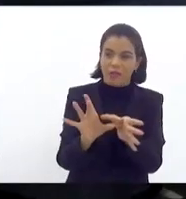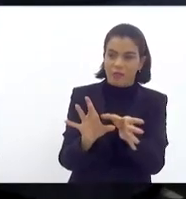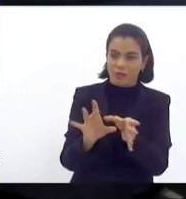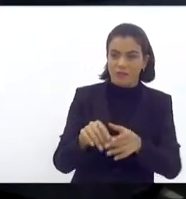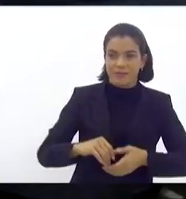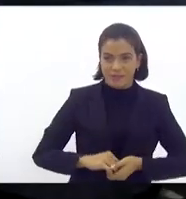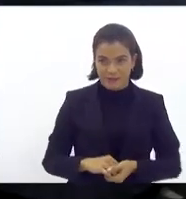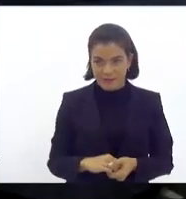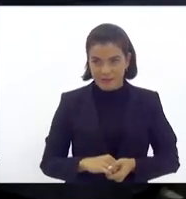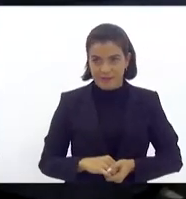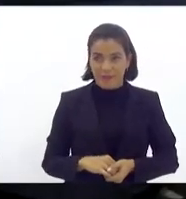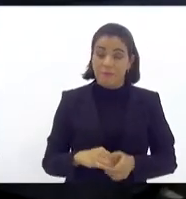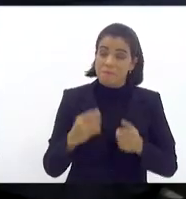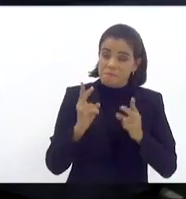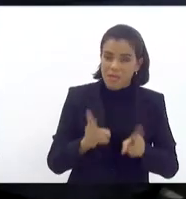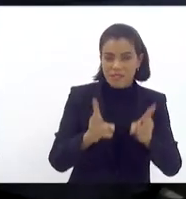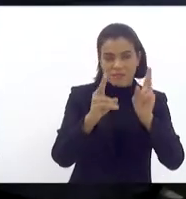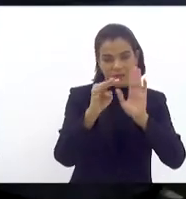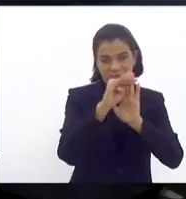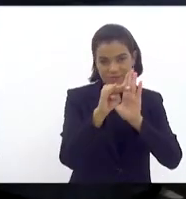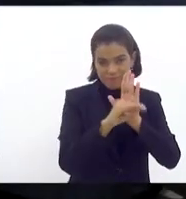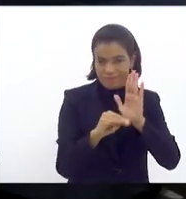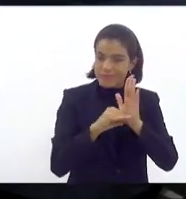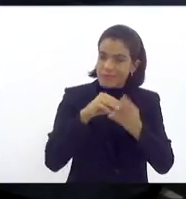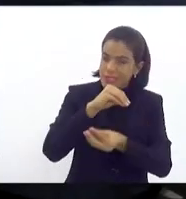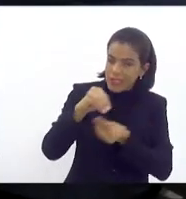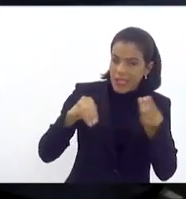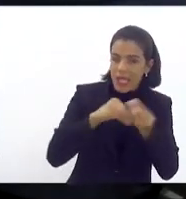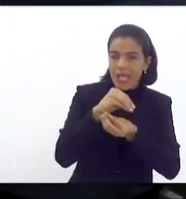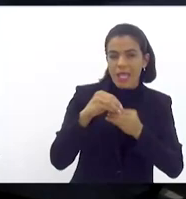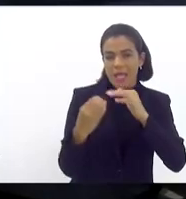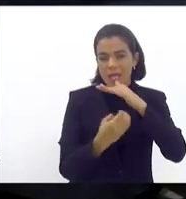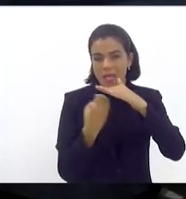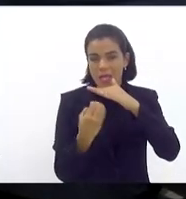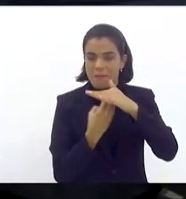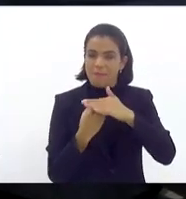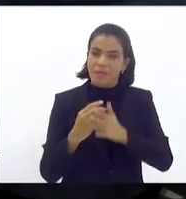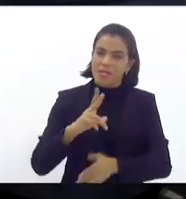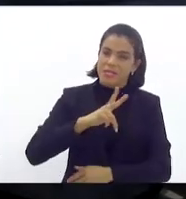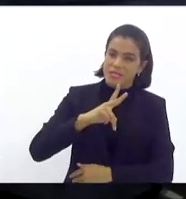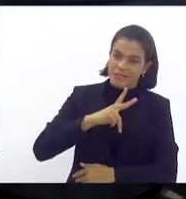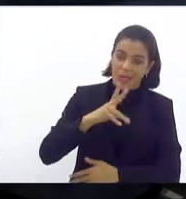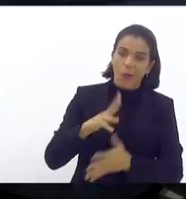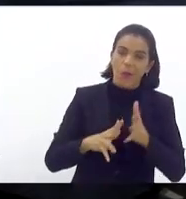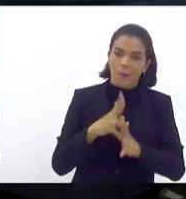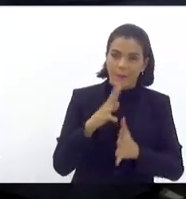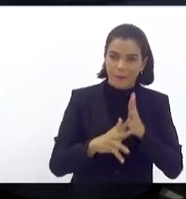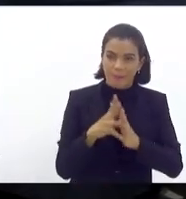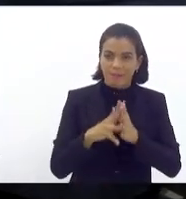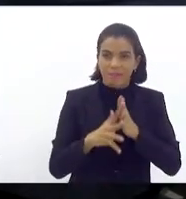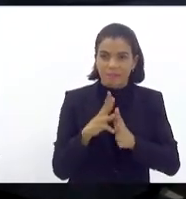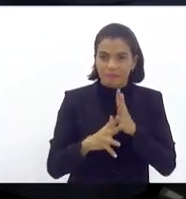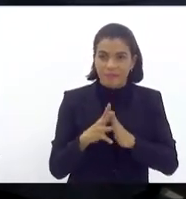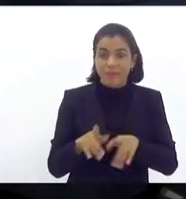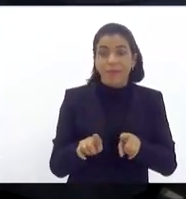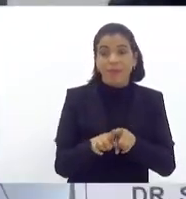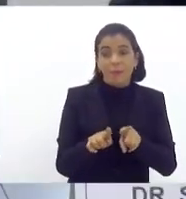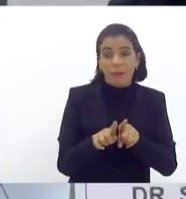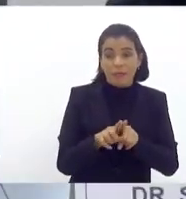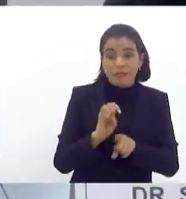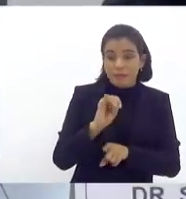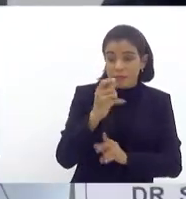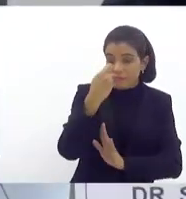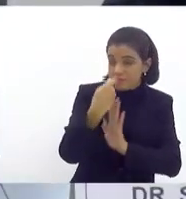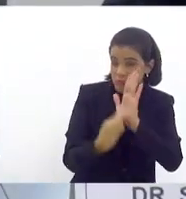autorizativo. Mesmo sendo programa, mas aí envolve empresa privada, enfim, aí é mais complicado ainda. E importante... se possível, no